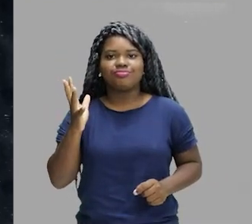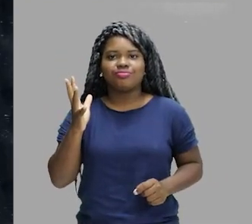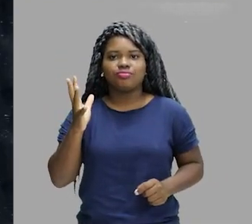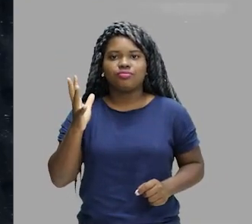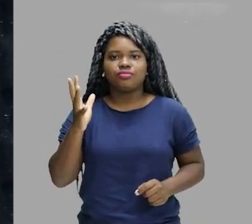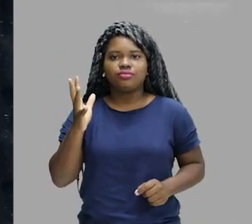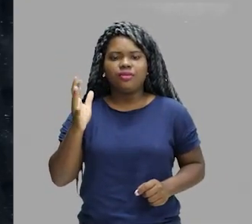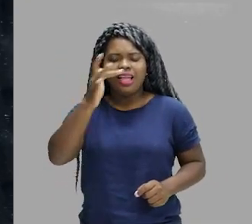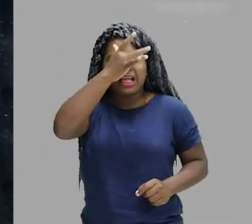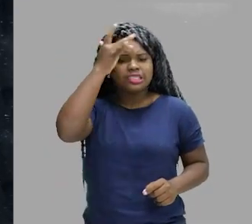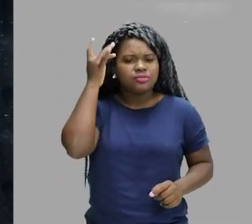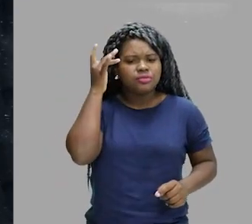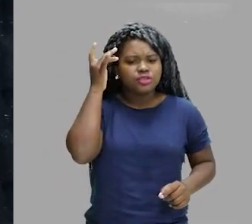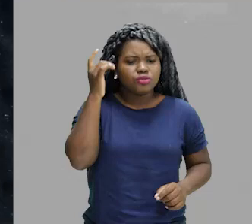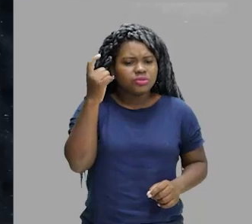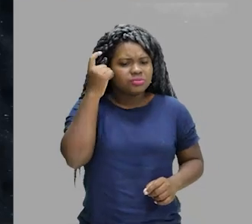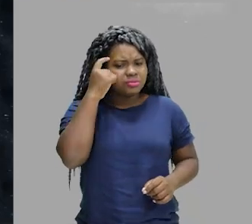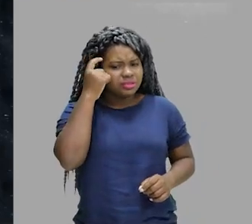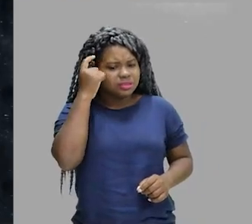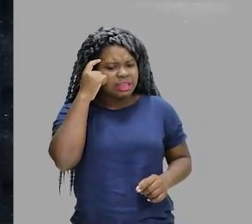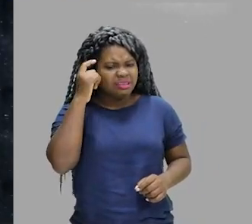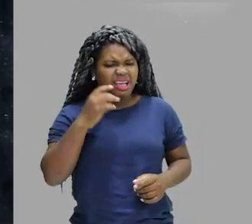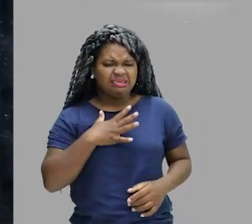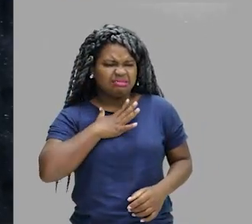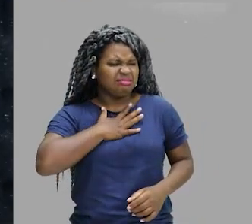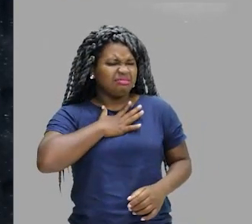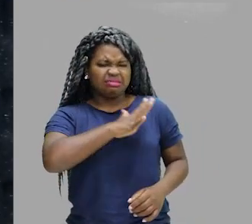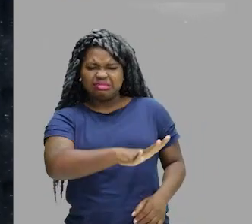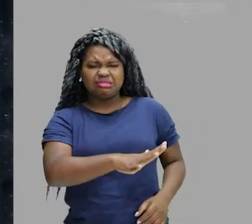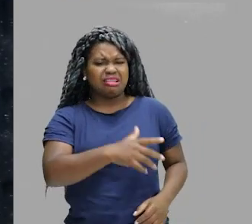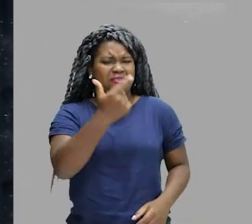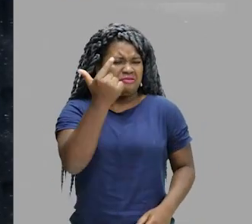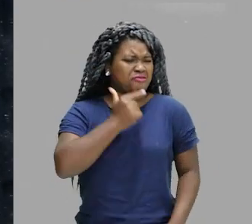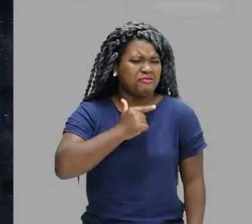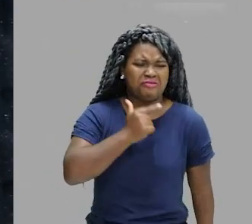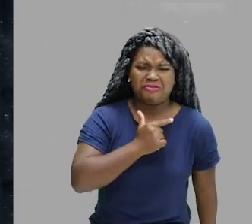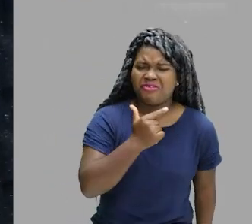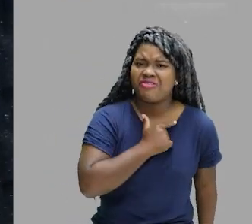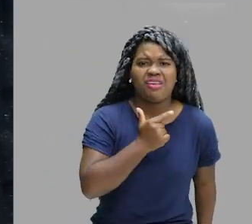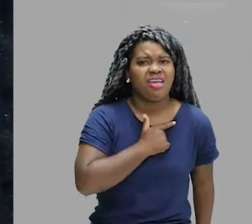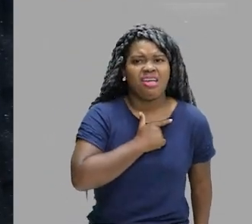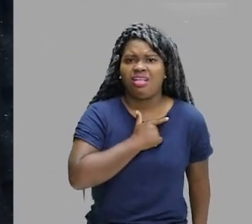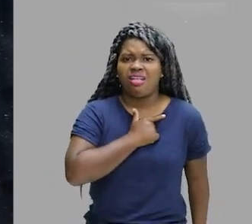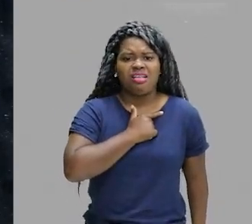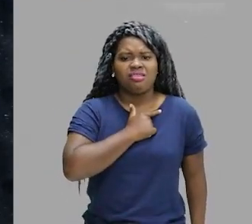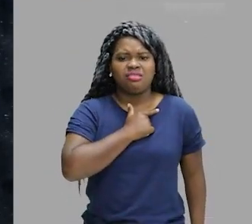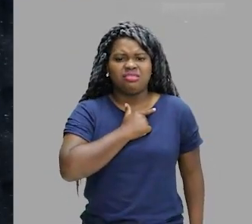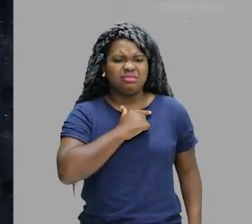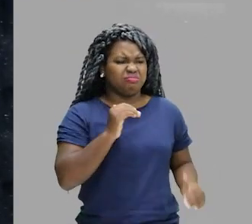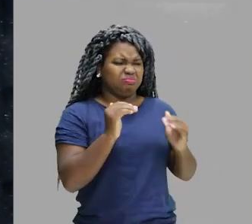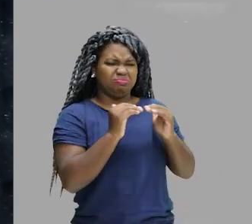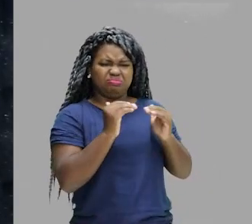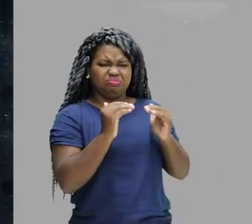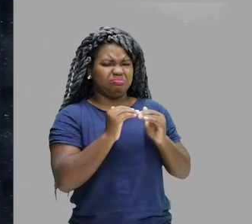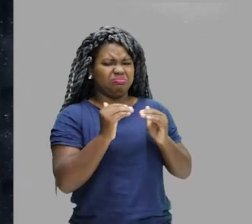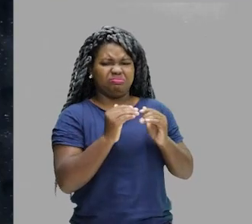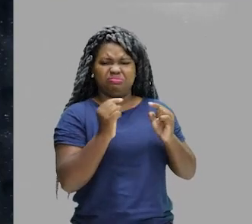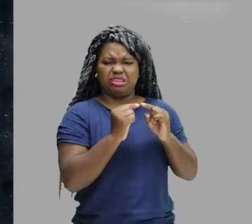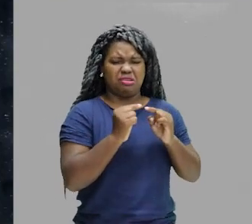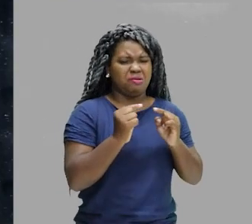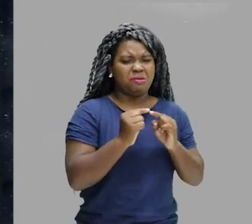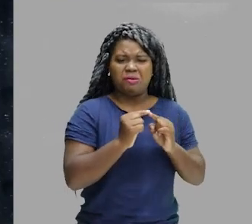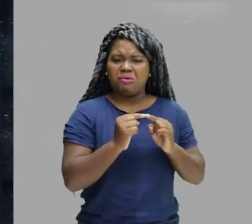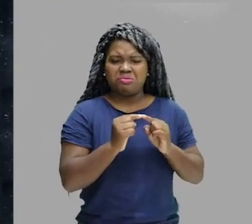eles achavam, olha que loucura, a torre é uma coisa horrorosa, uma coisa feia demais, uma coisa que não fazia parte